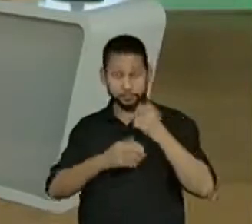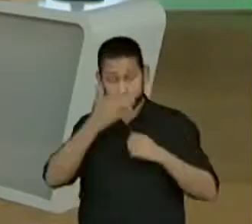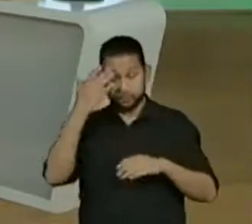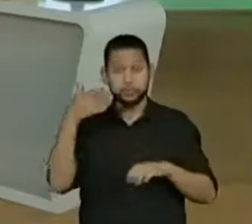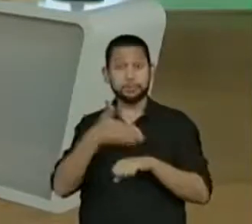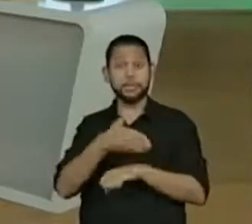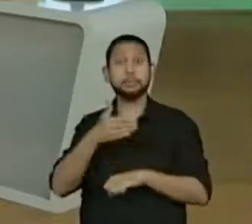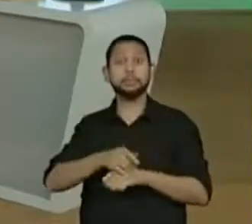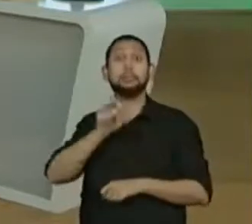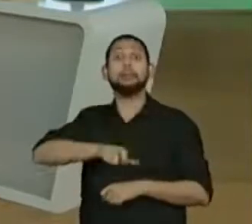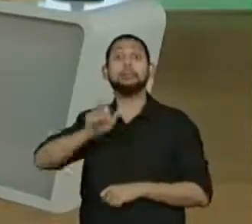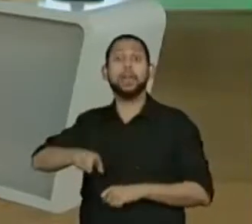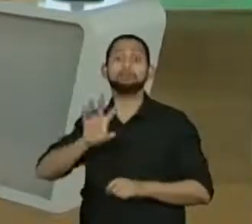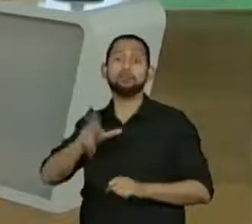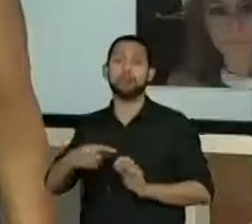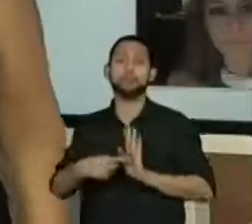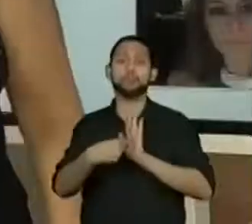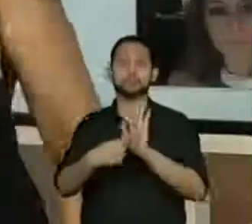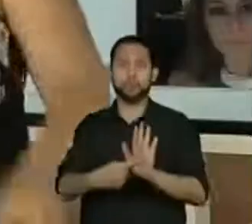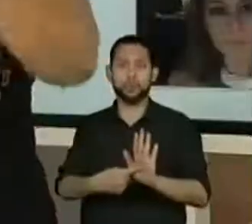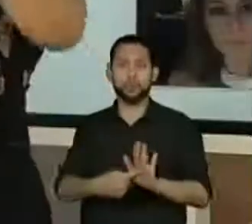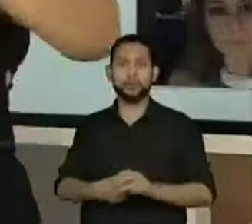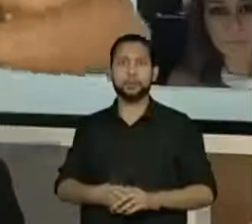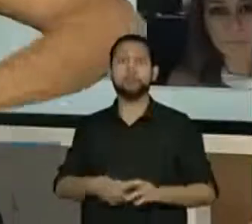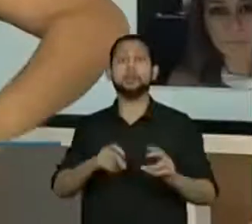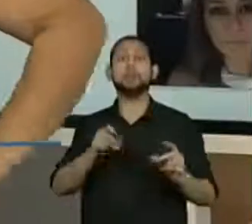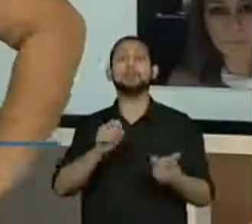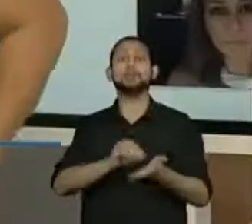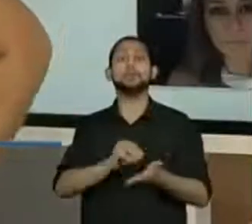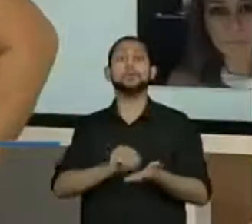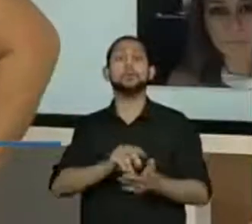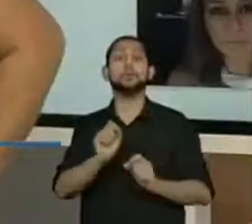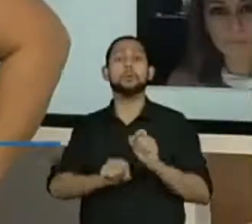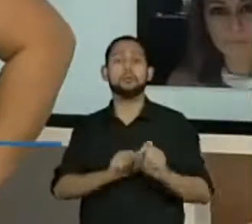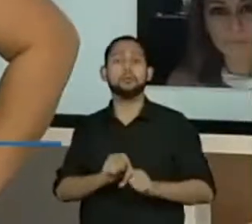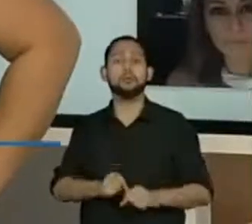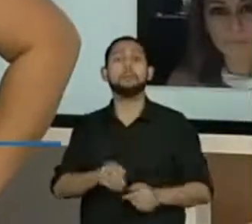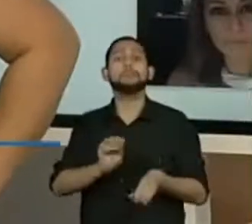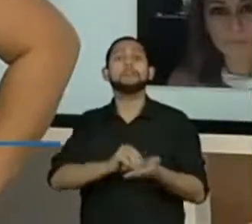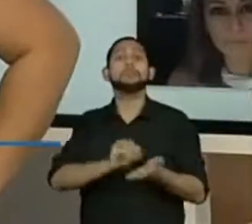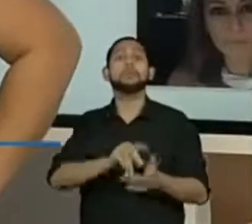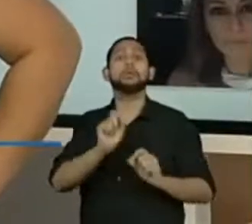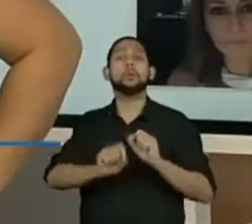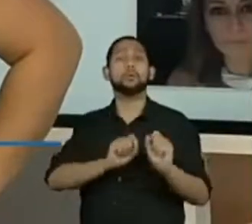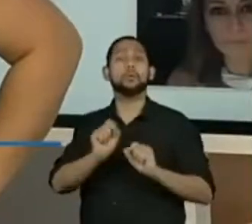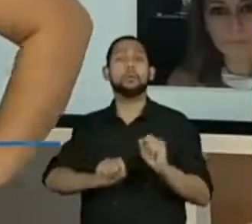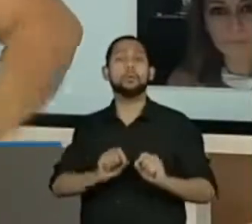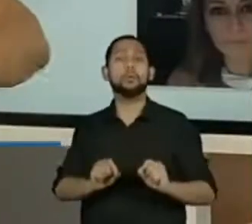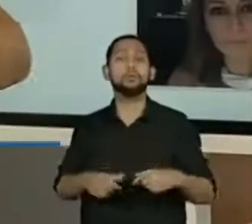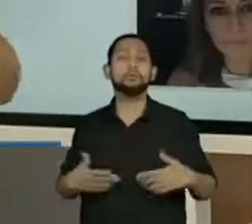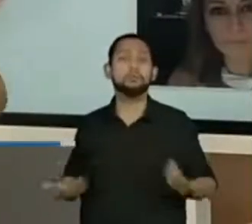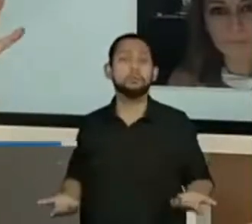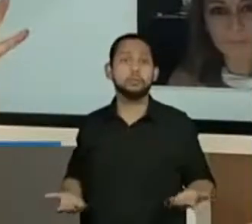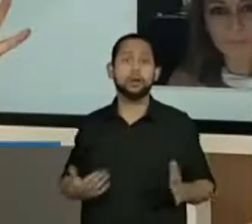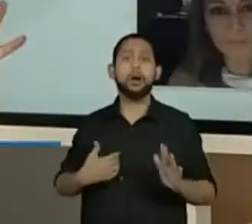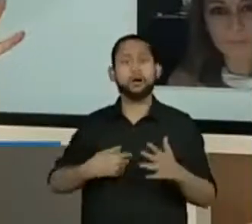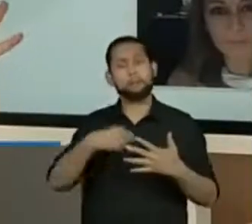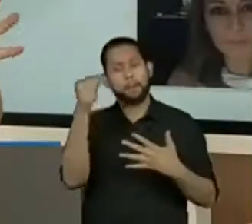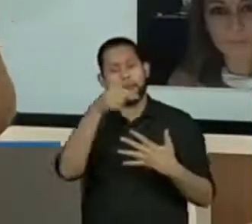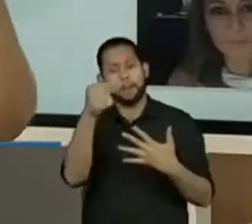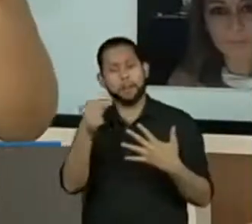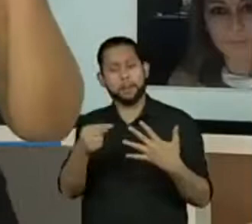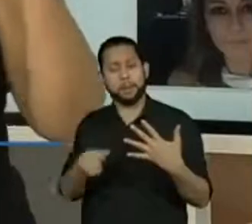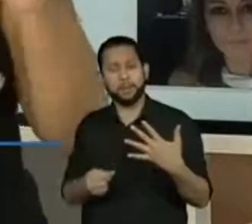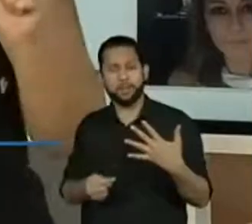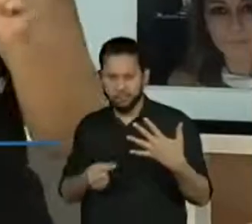faltou uma coisa quero saber gente coloca essas pessoas que que tá faltando nesse sarau falamos